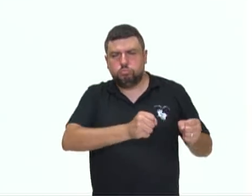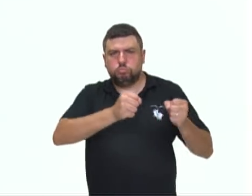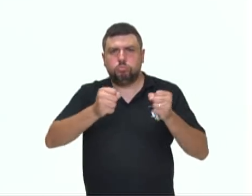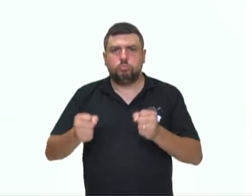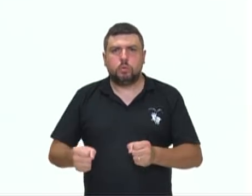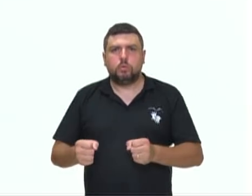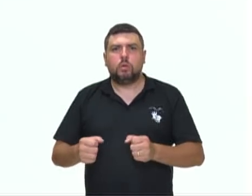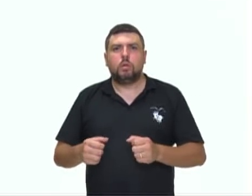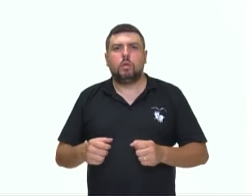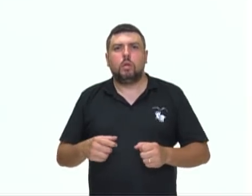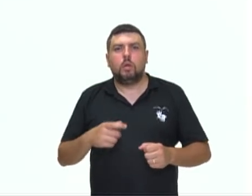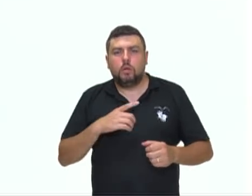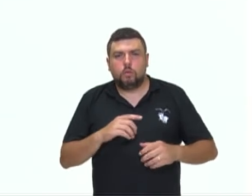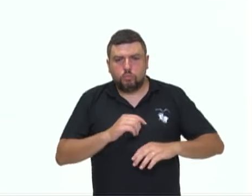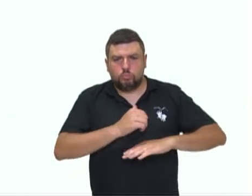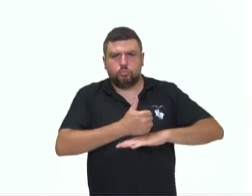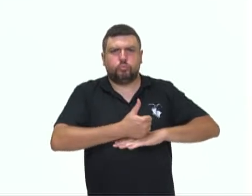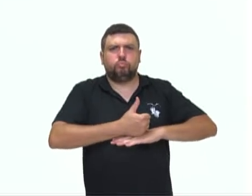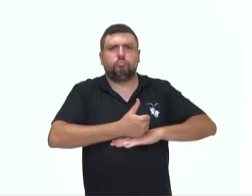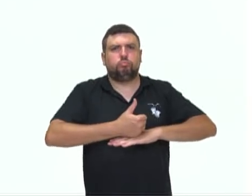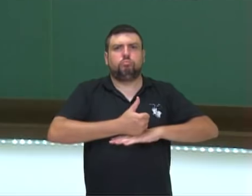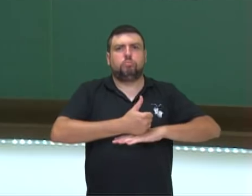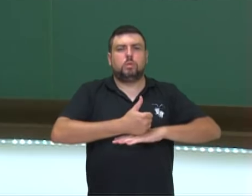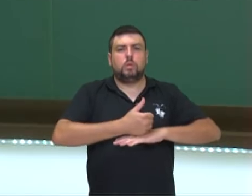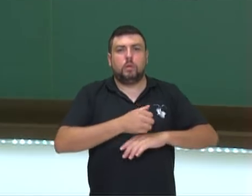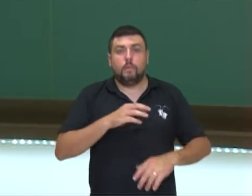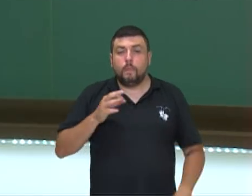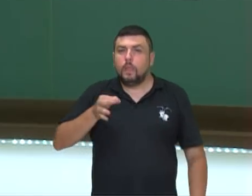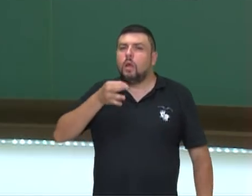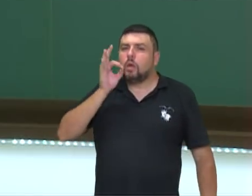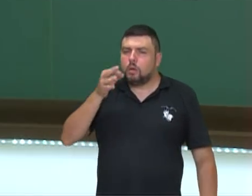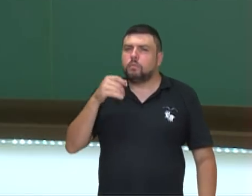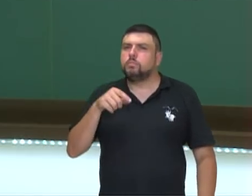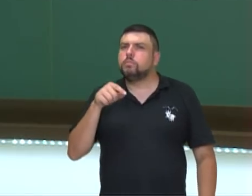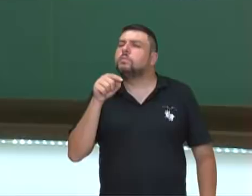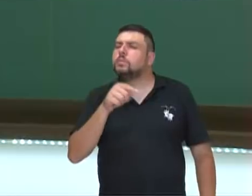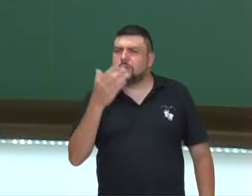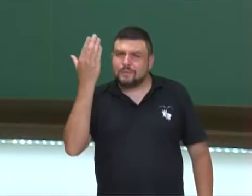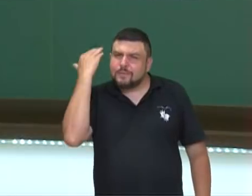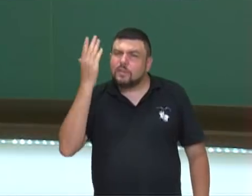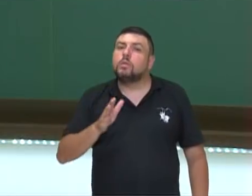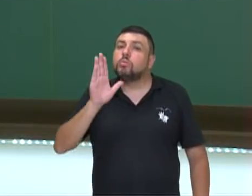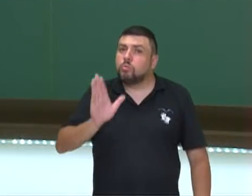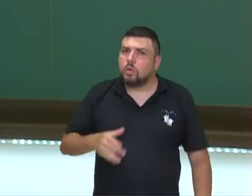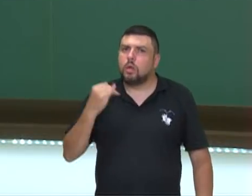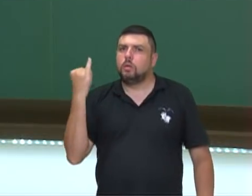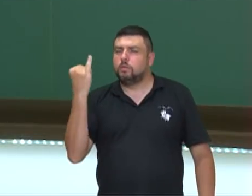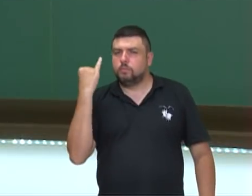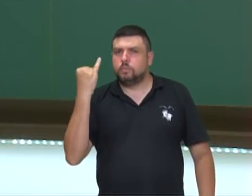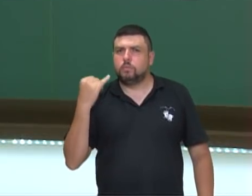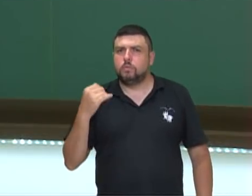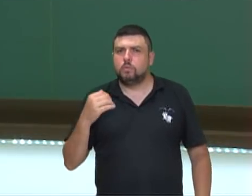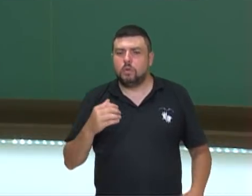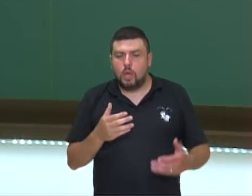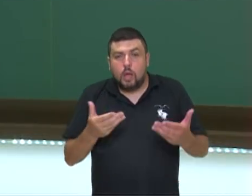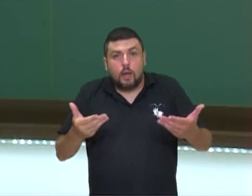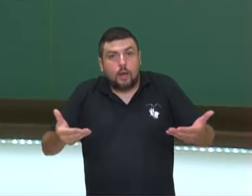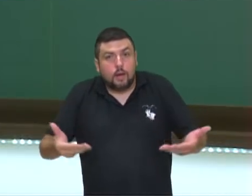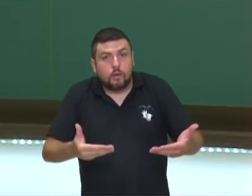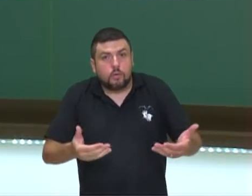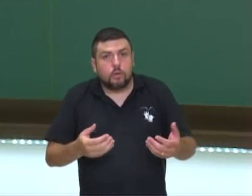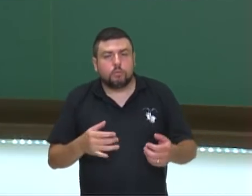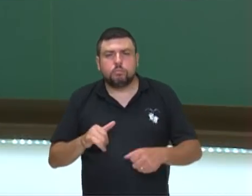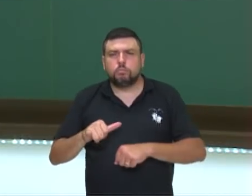para si, os cafeicultores. O café, que já tinha uma importância no Império, agora os cafeicultores desenvolveram maneiras